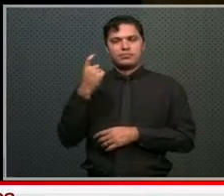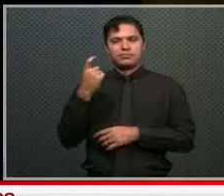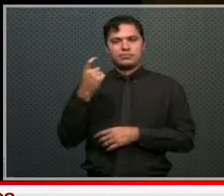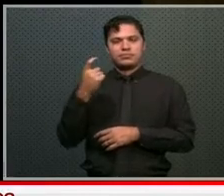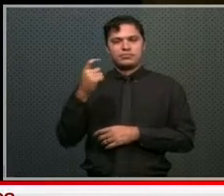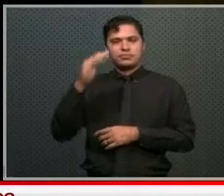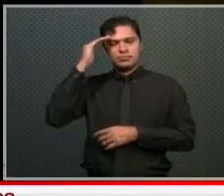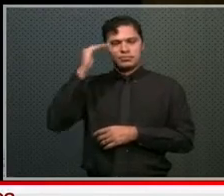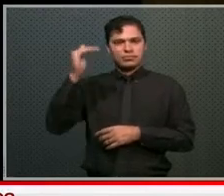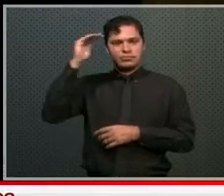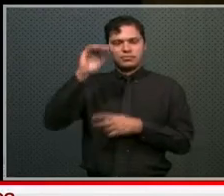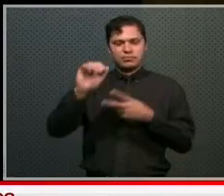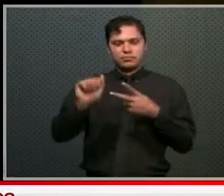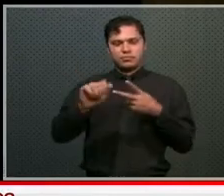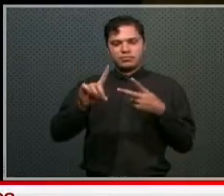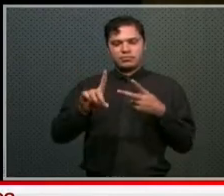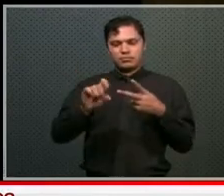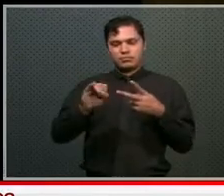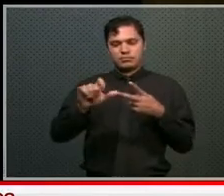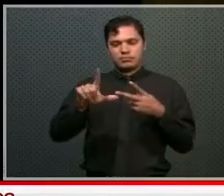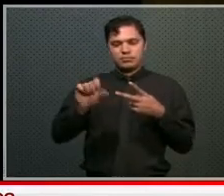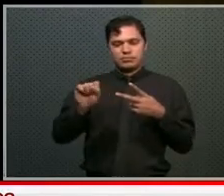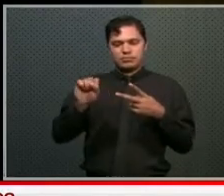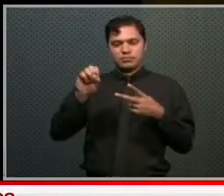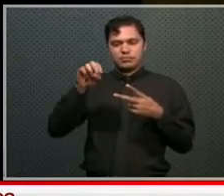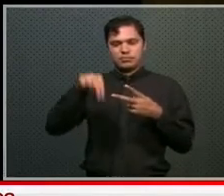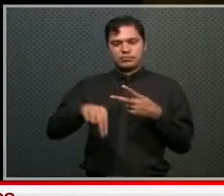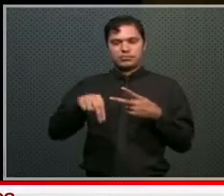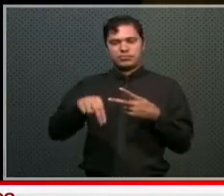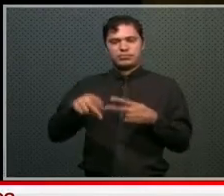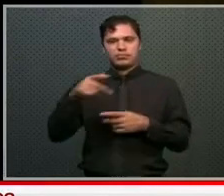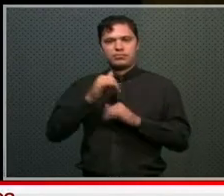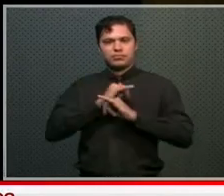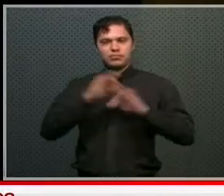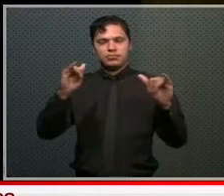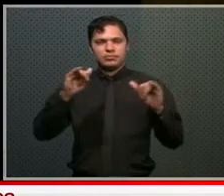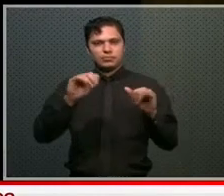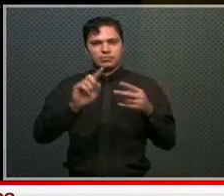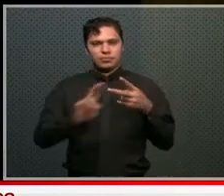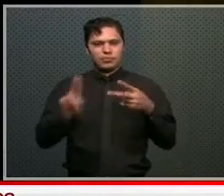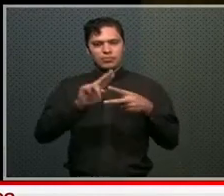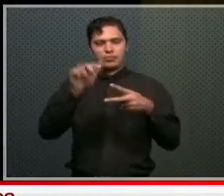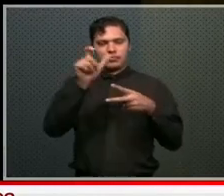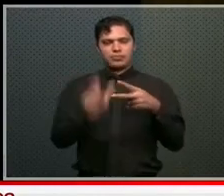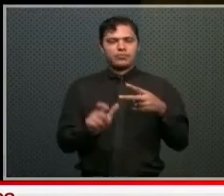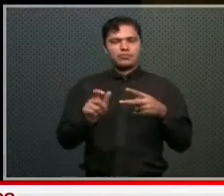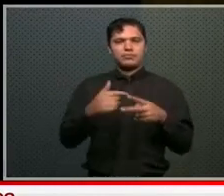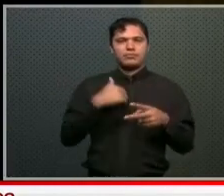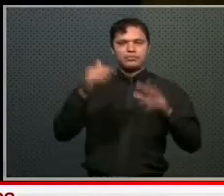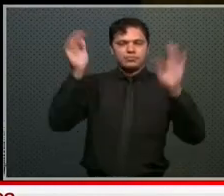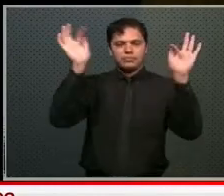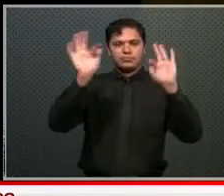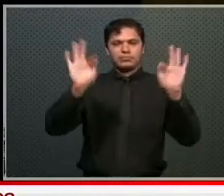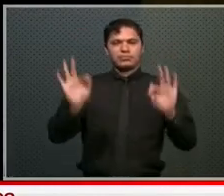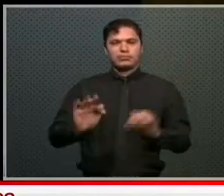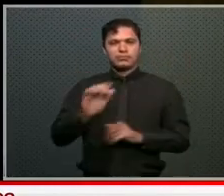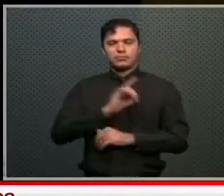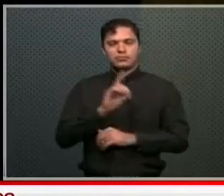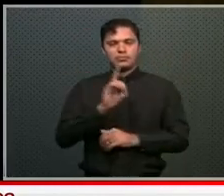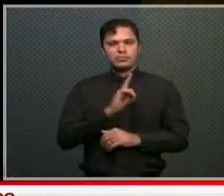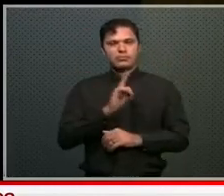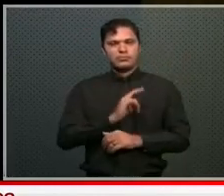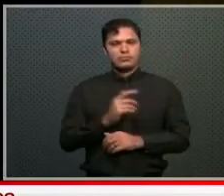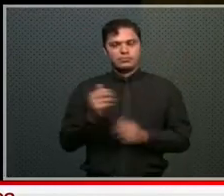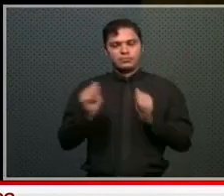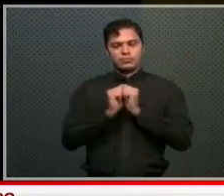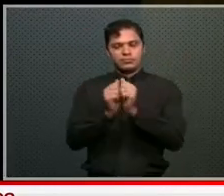Adilson serrão quero dizer doutor Adilson em seu nome do amigo Gilson da minha felicidade em tê-los conosco nesse